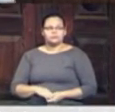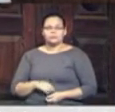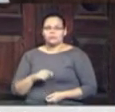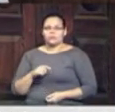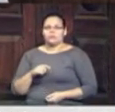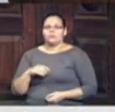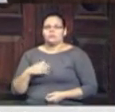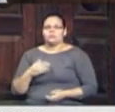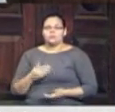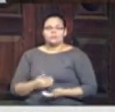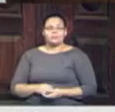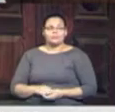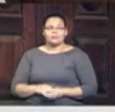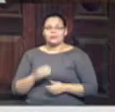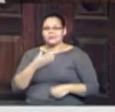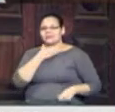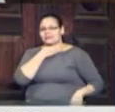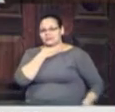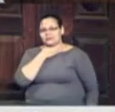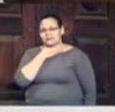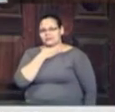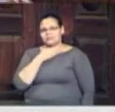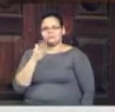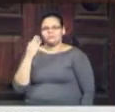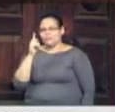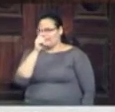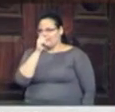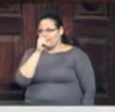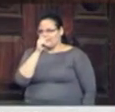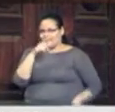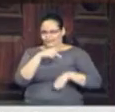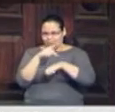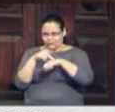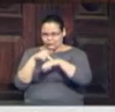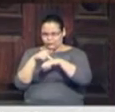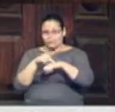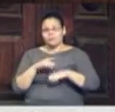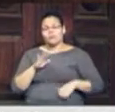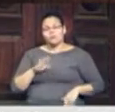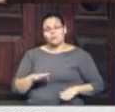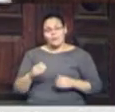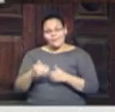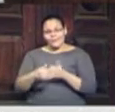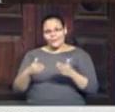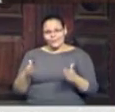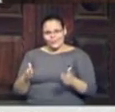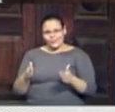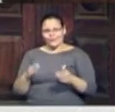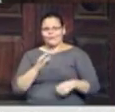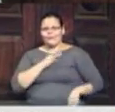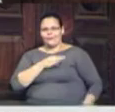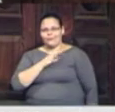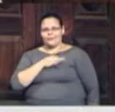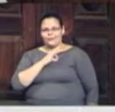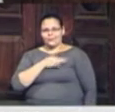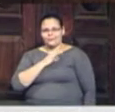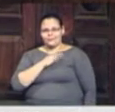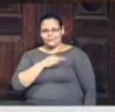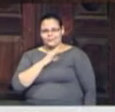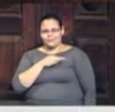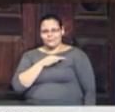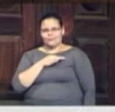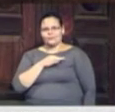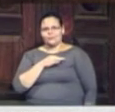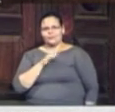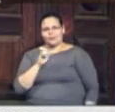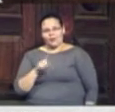aventar a crise grega, mas esse pacote fiscal